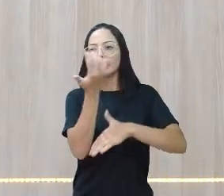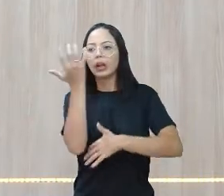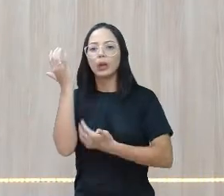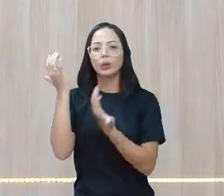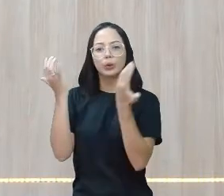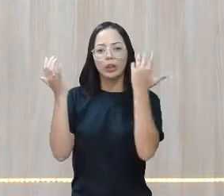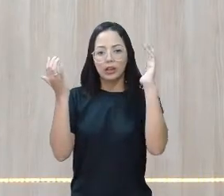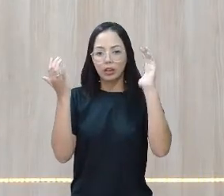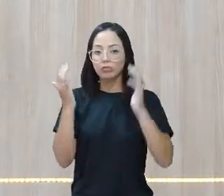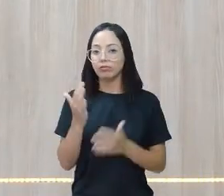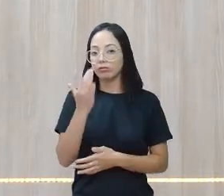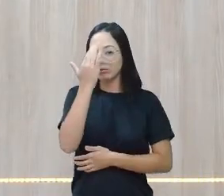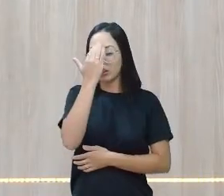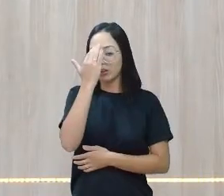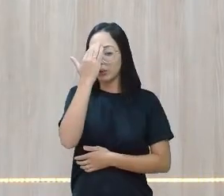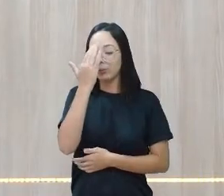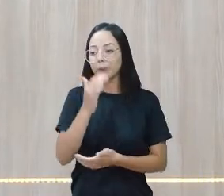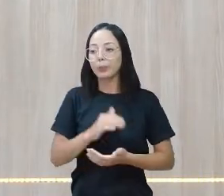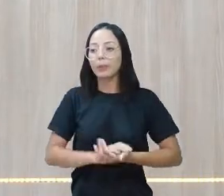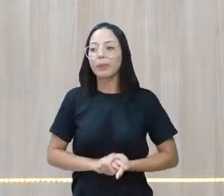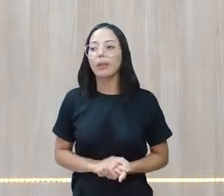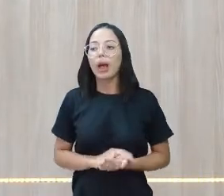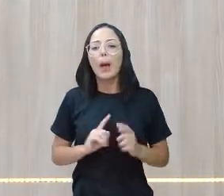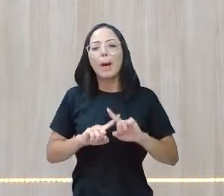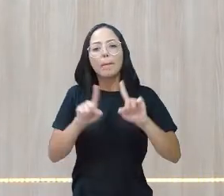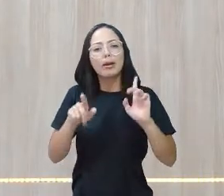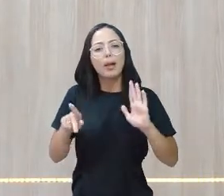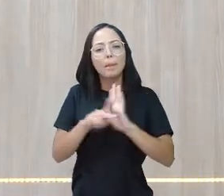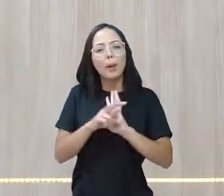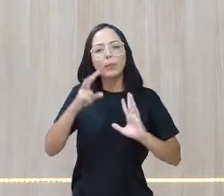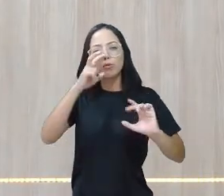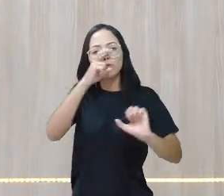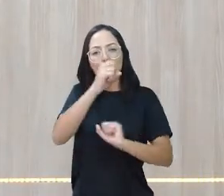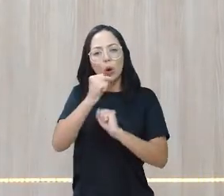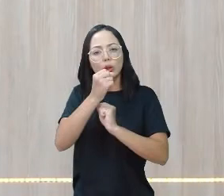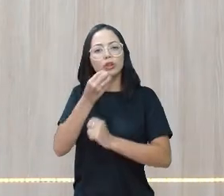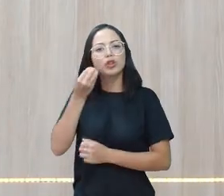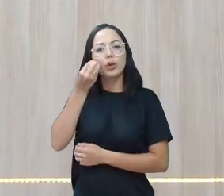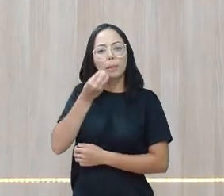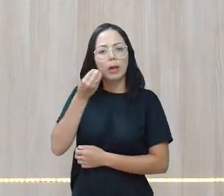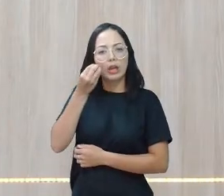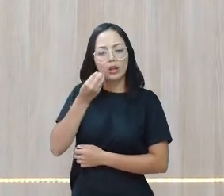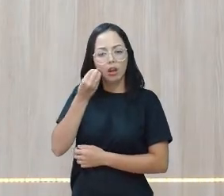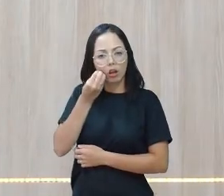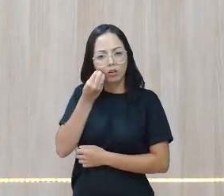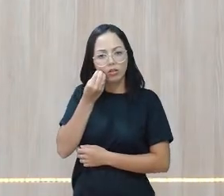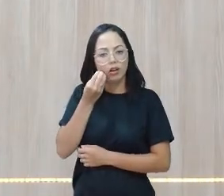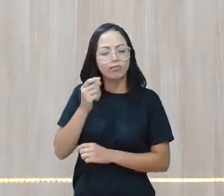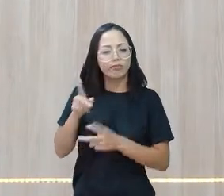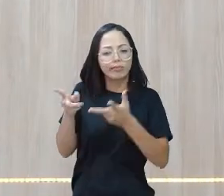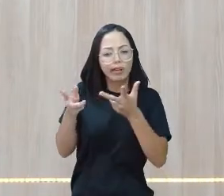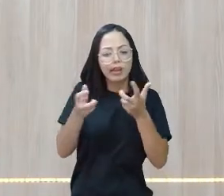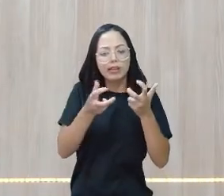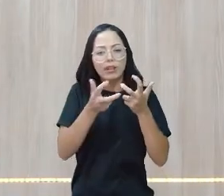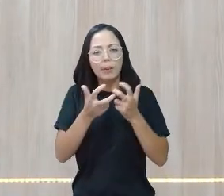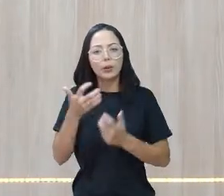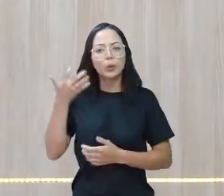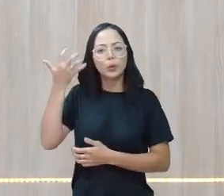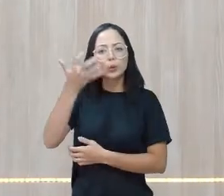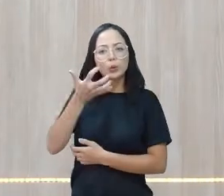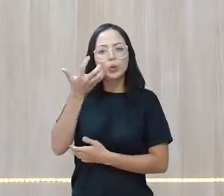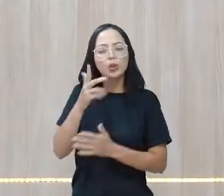morta. Só que era tão forte a experiência sinestésica dele, né, de perceber os